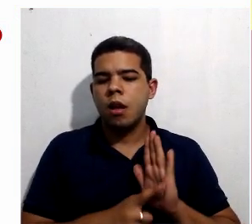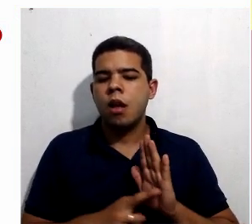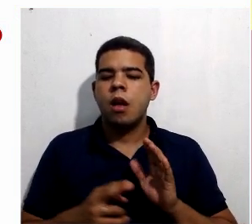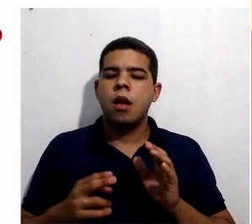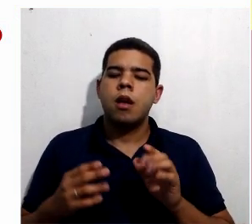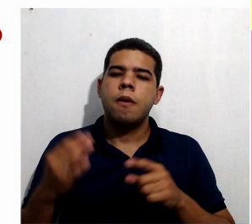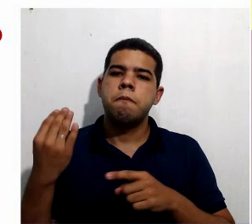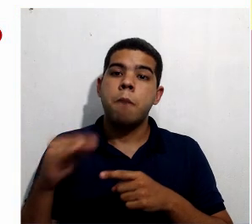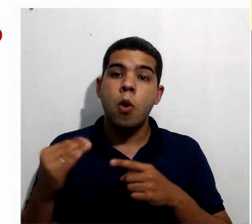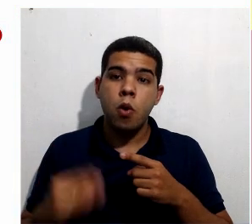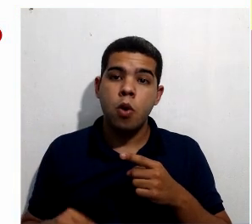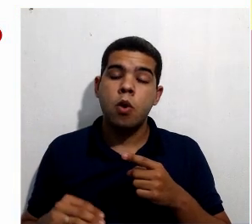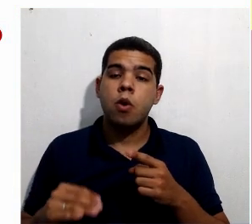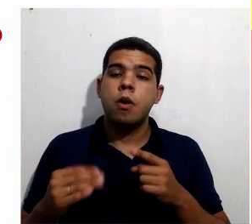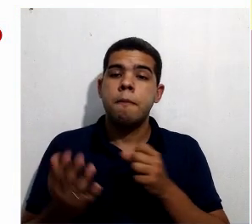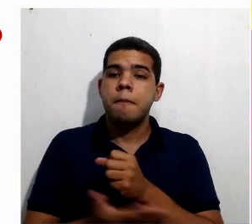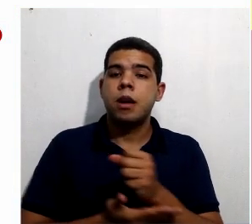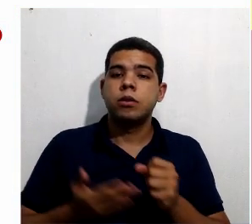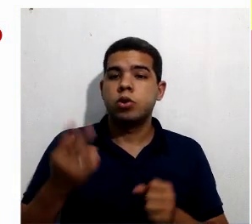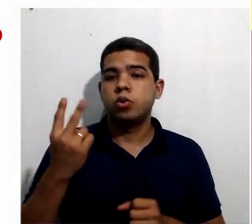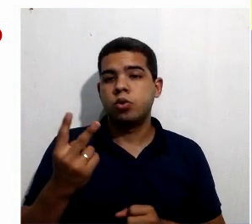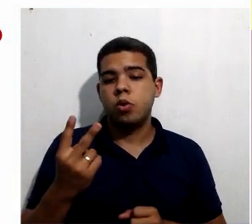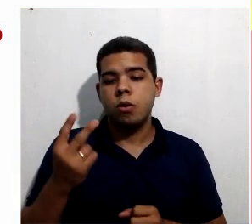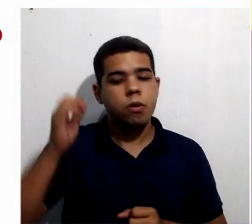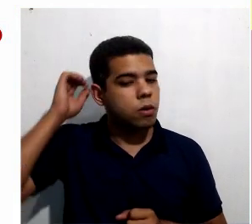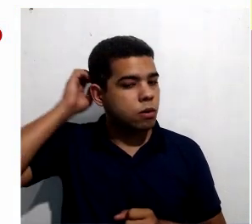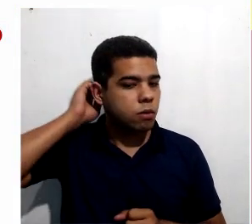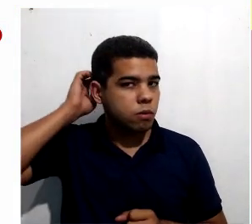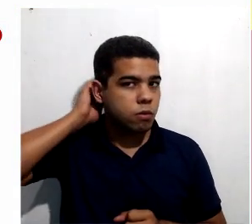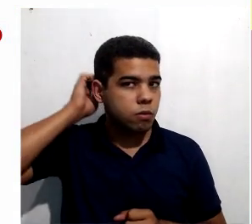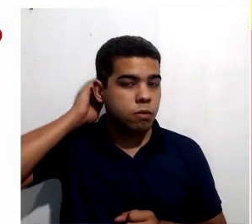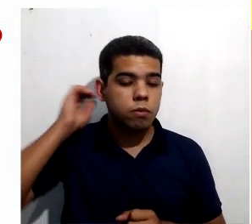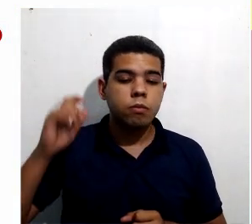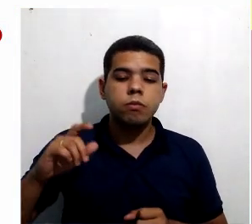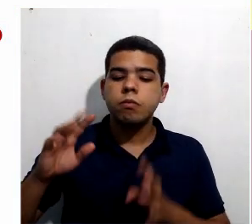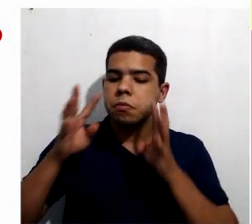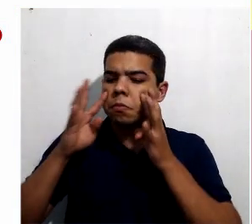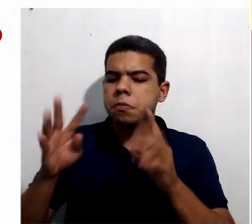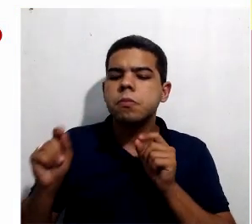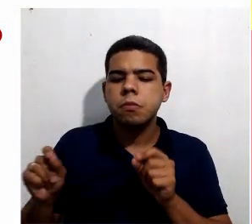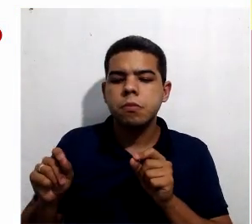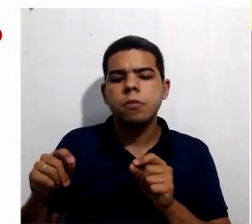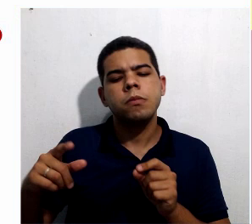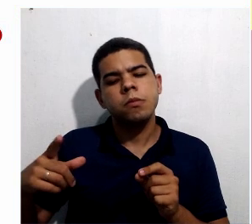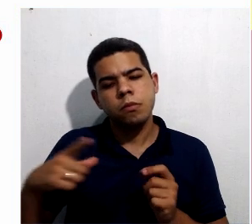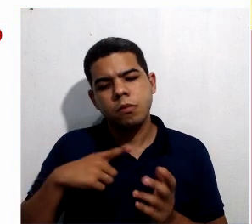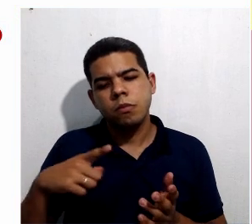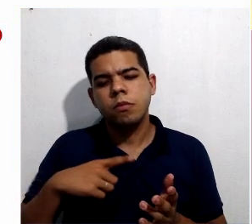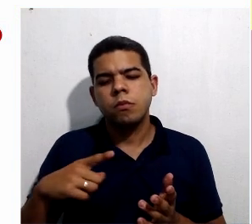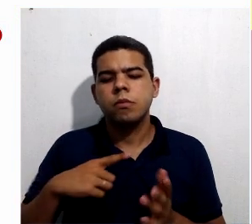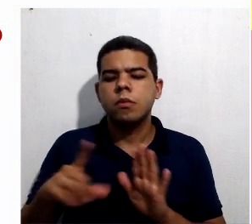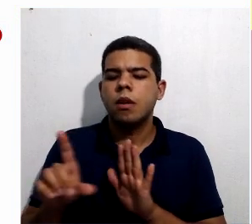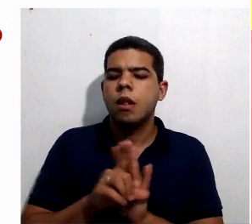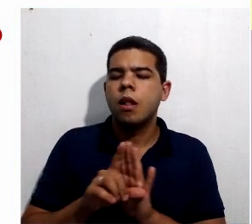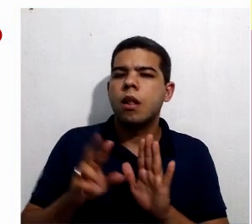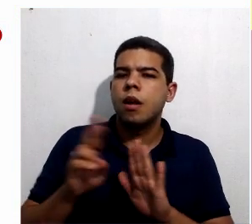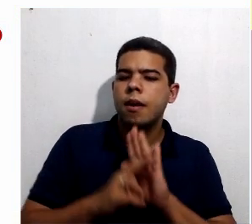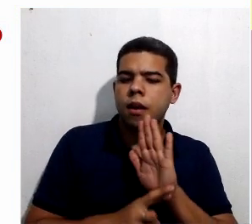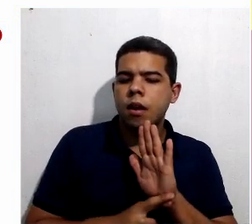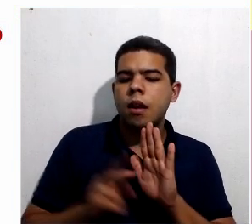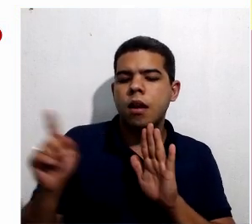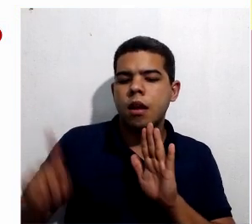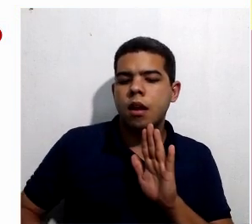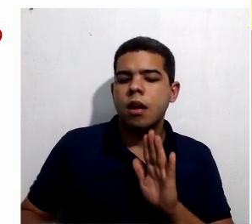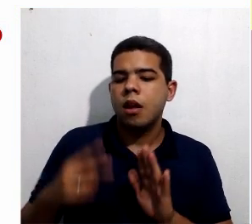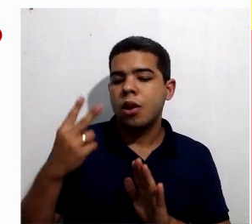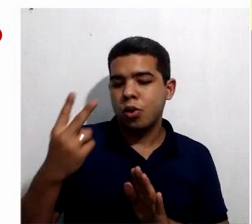de potenciação de base 2. Então, observe aqui, ó. Assim, podemos dizer que a lei de formação